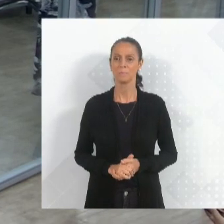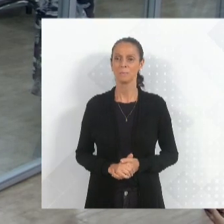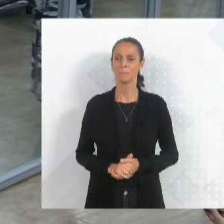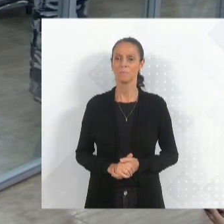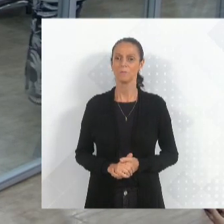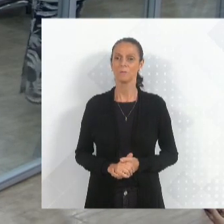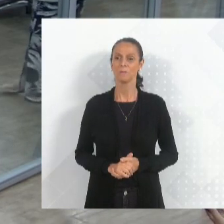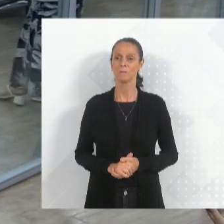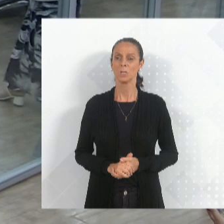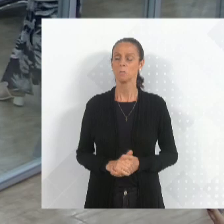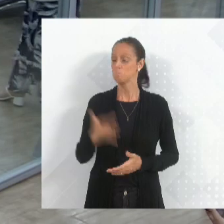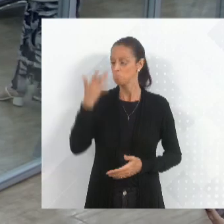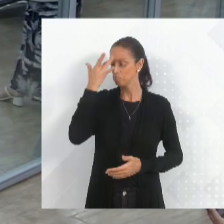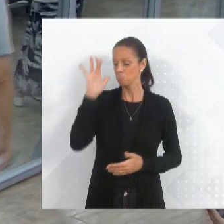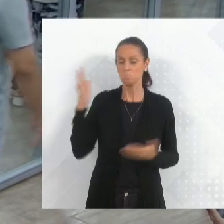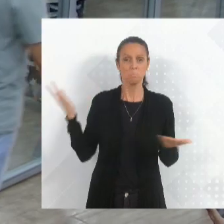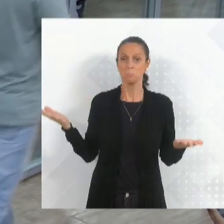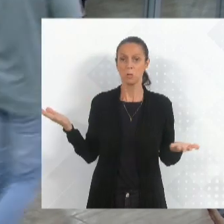Não sei.